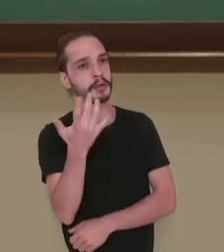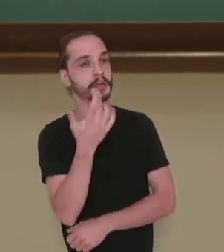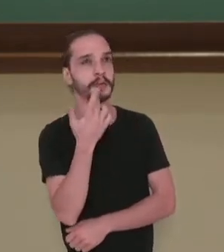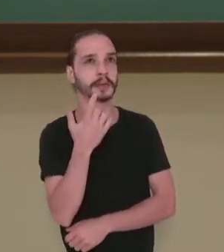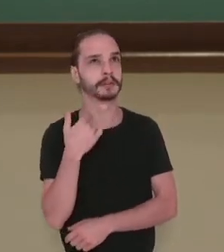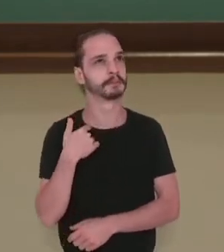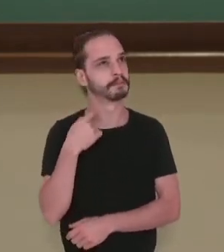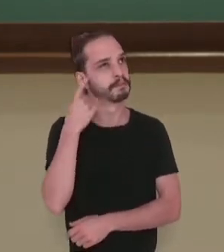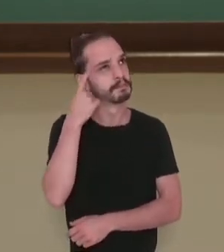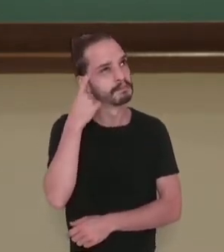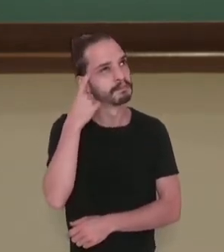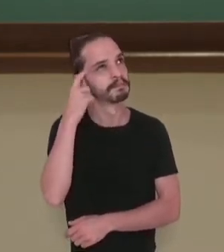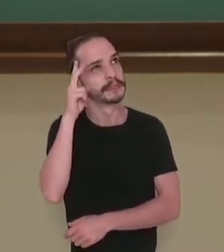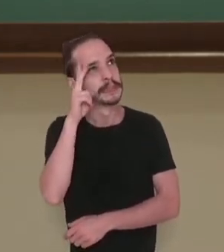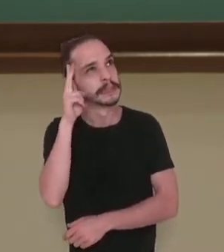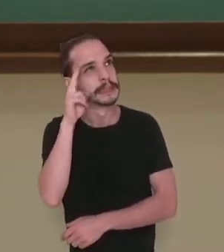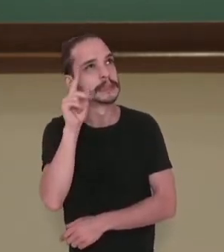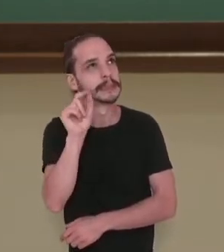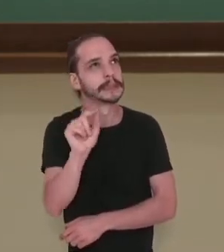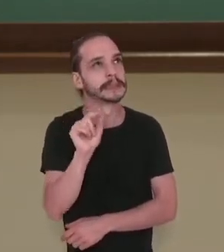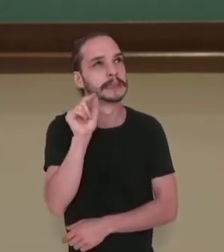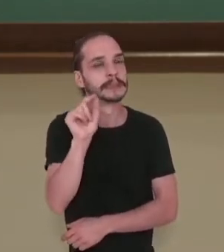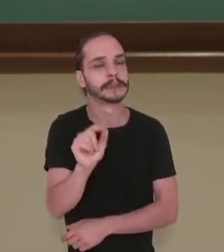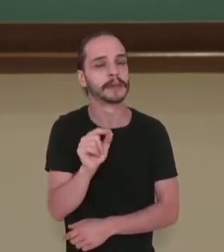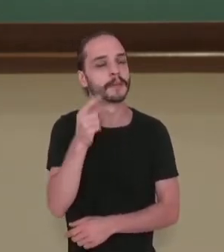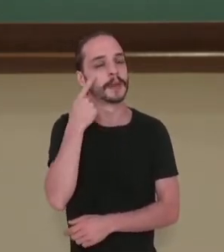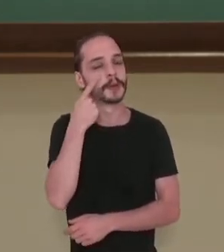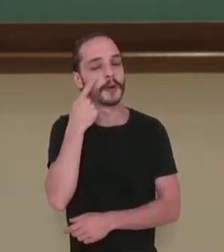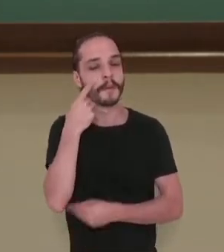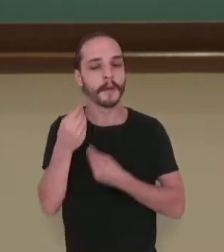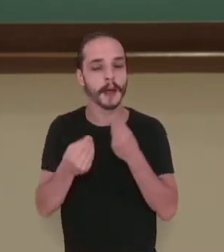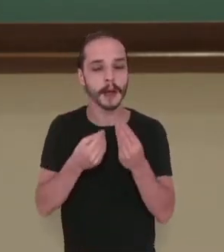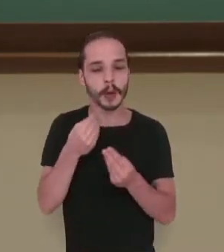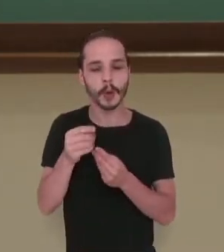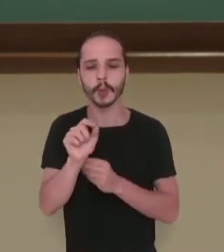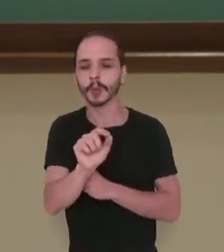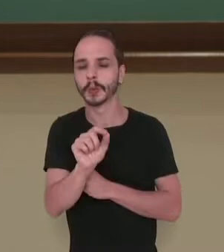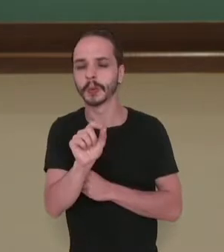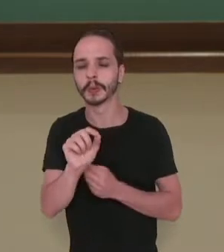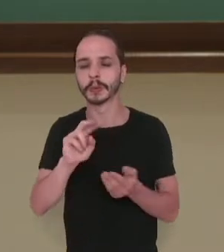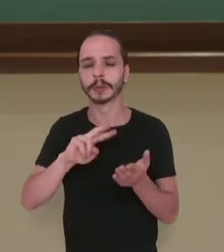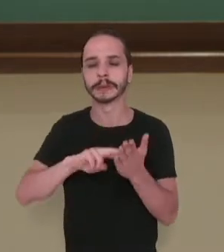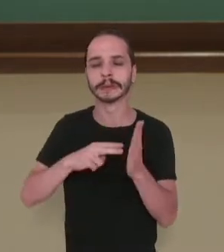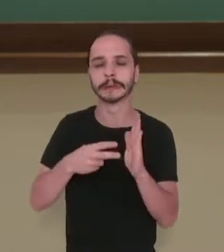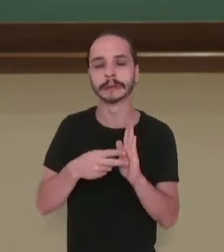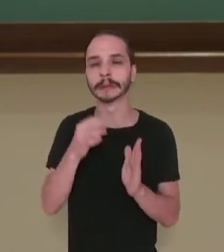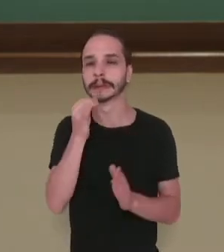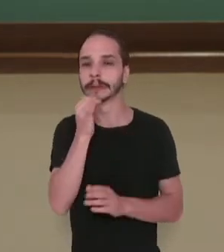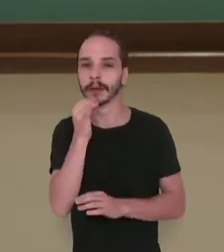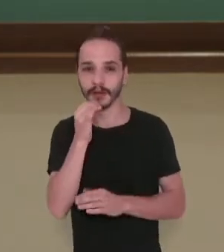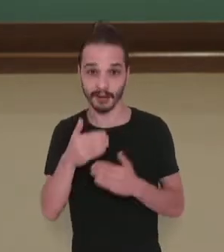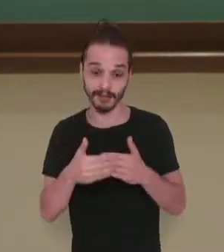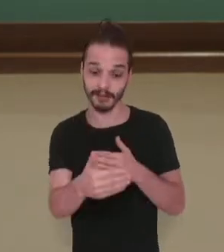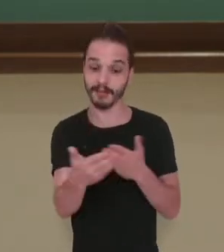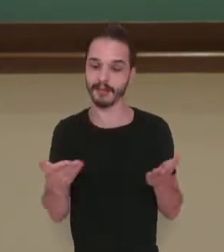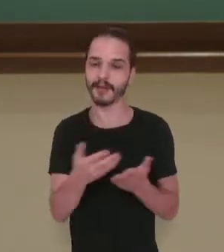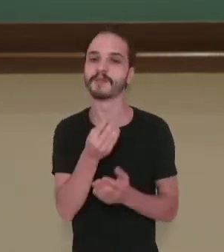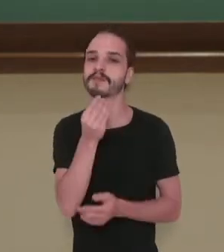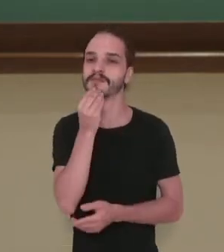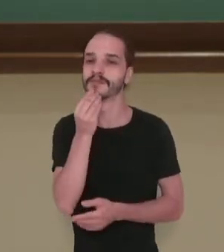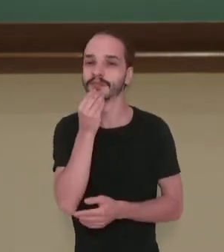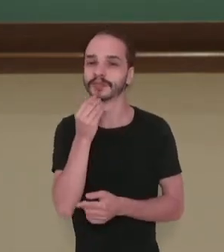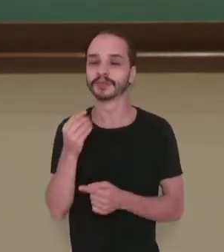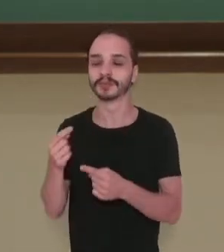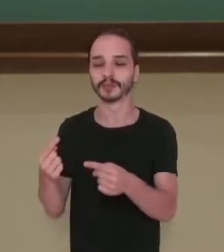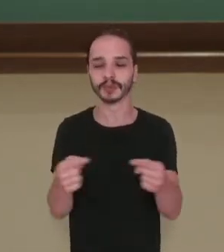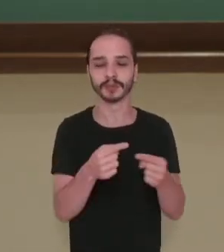não, deixa eu ter que me lembrar, ou deixa eu ver agora com a professora qual seria um exemplo disso. Então a gente vai ter essa oportunidade agora de